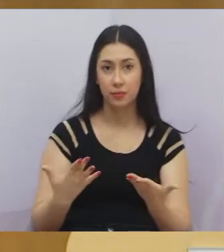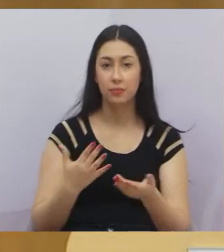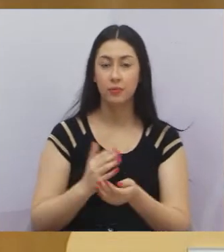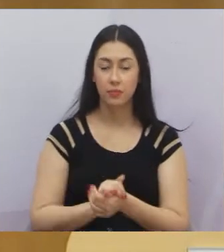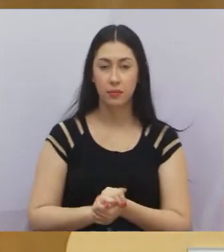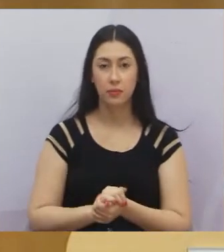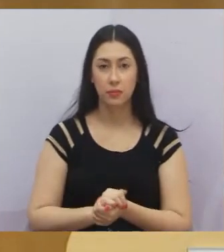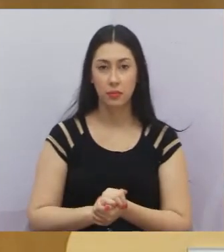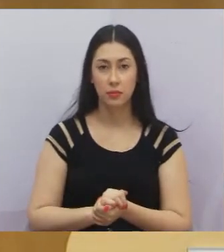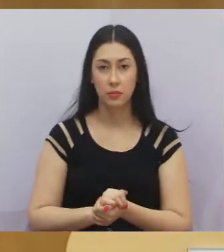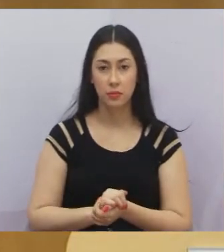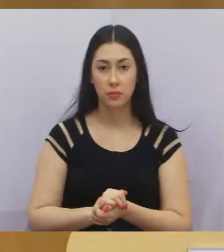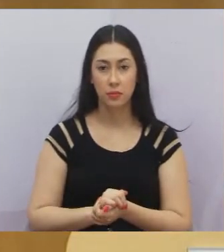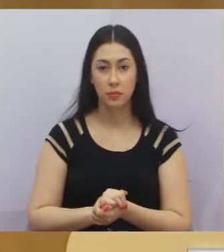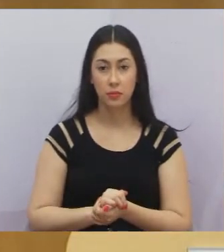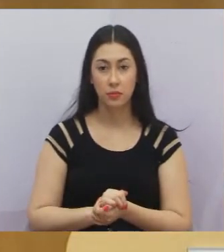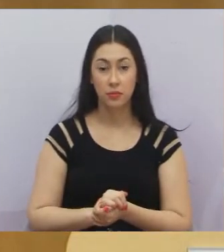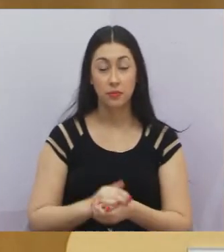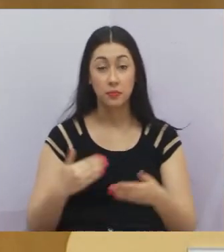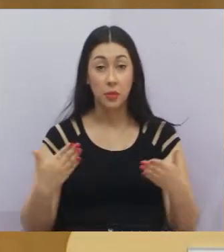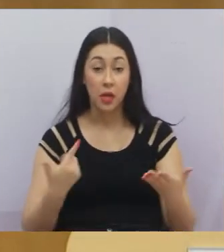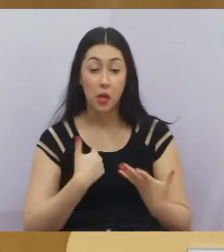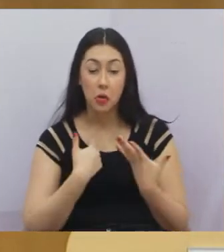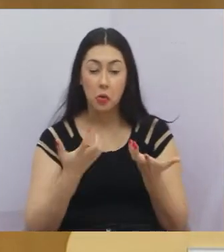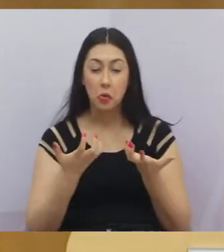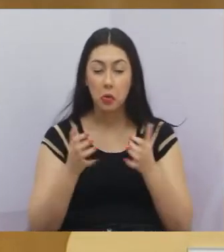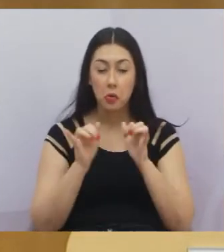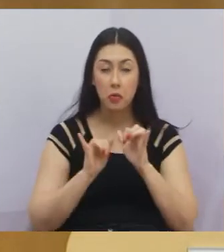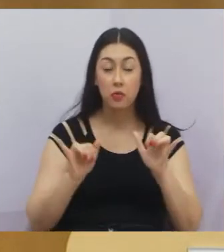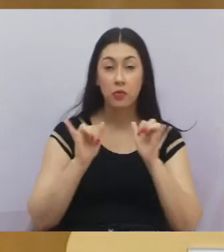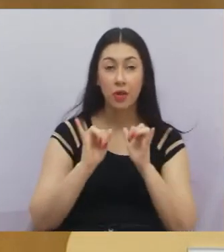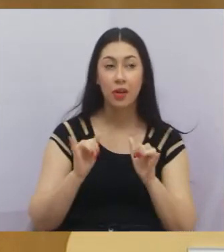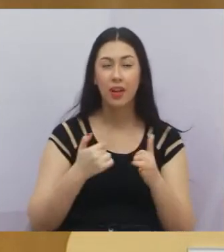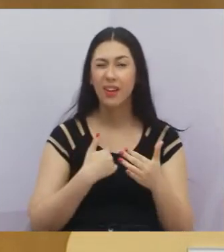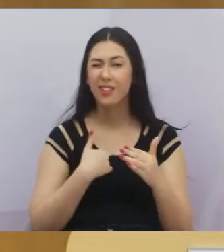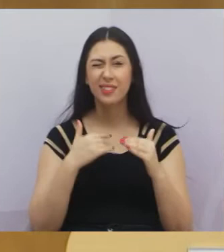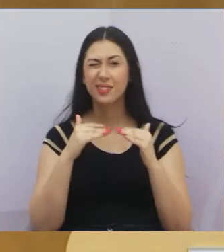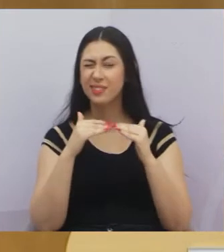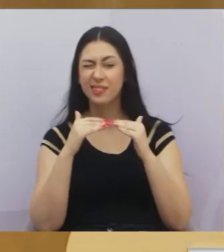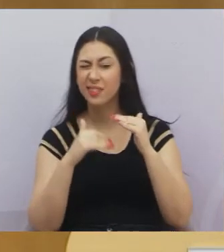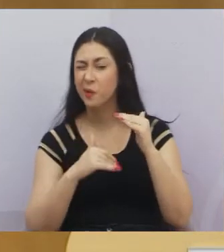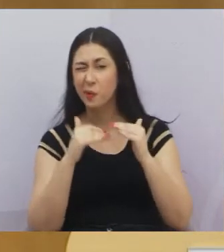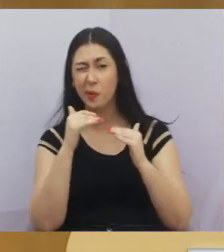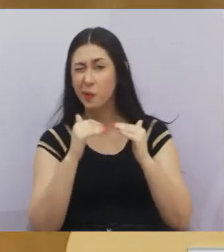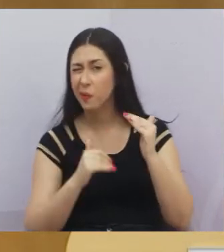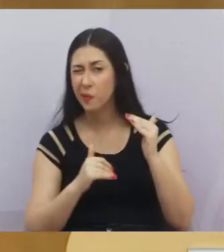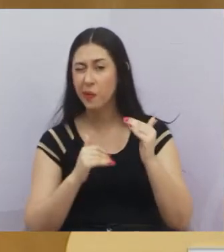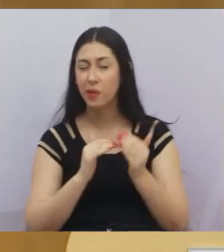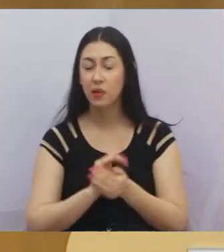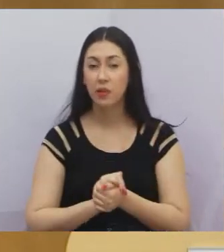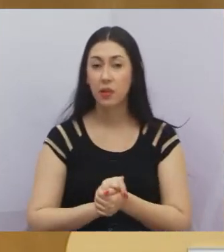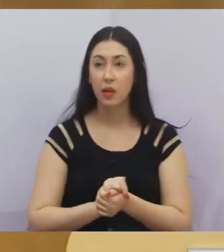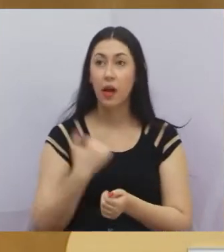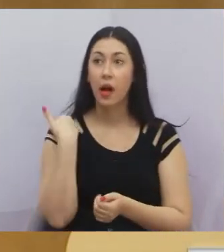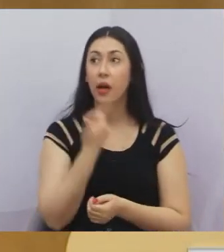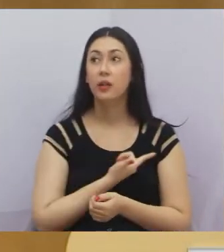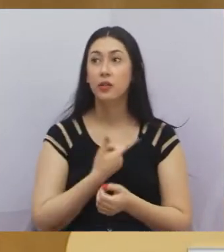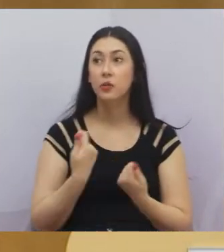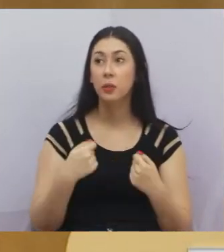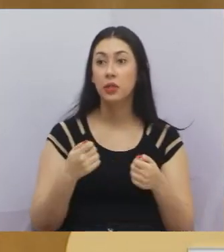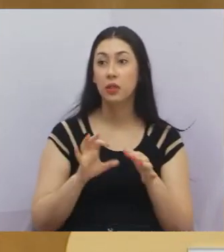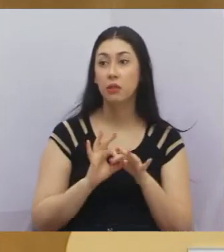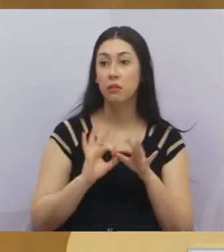pública. E aí eu quero dizer aqui que eu não concordo muito que a gente tem que